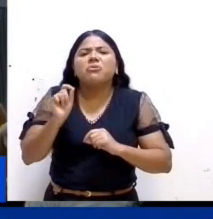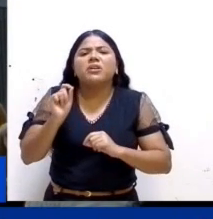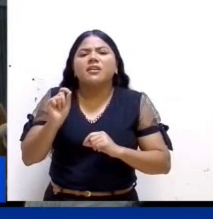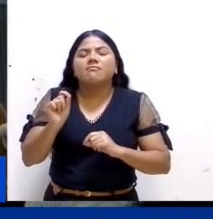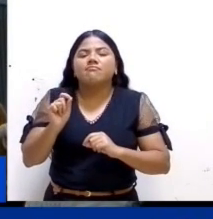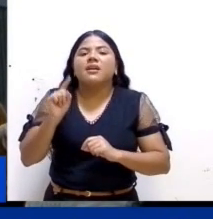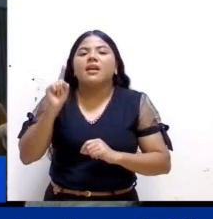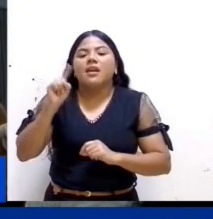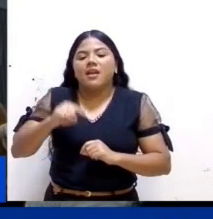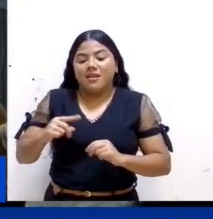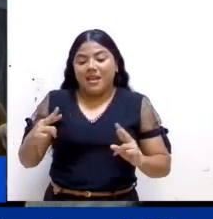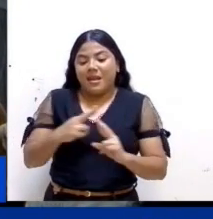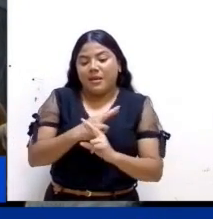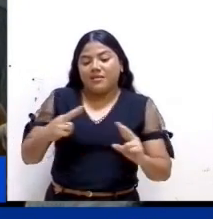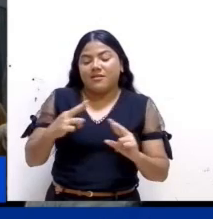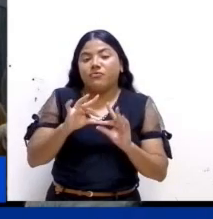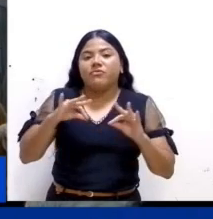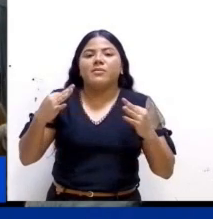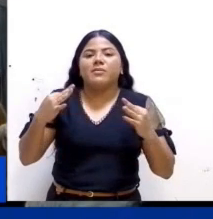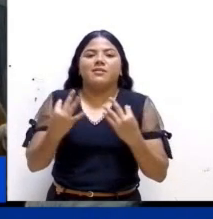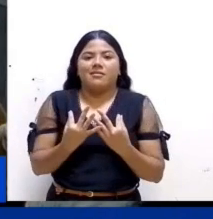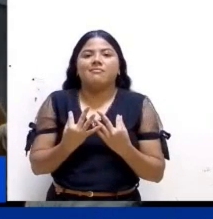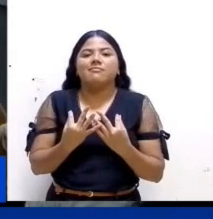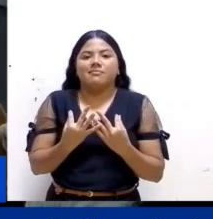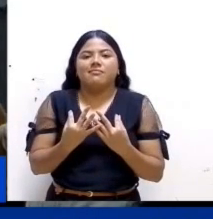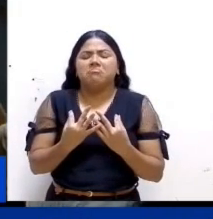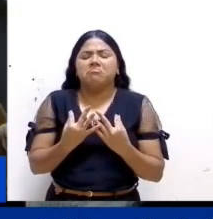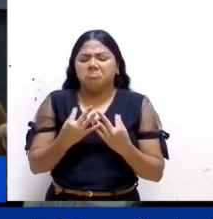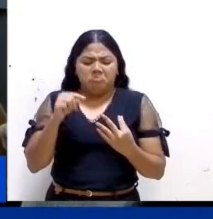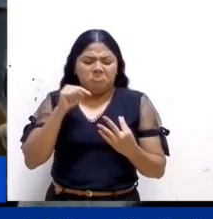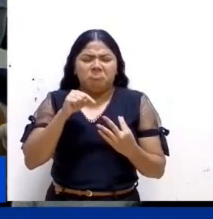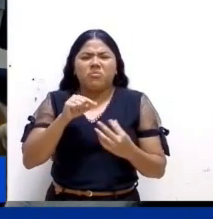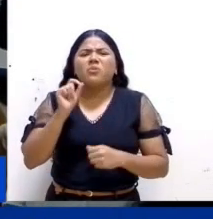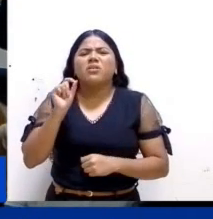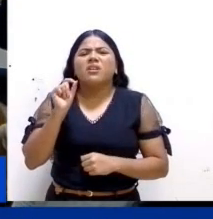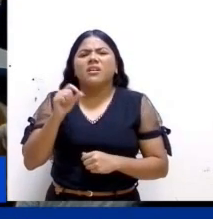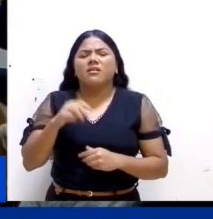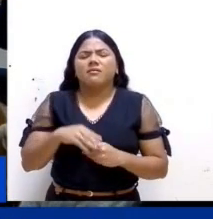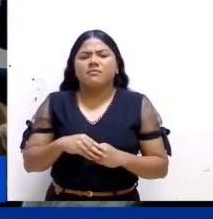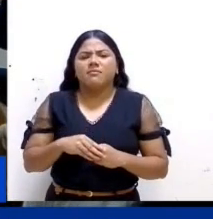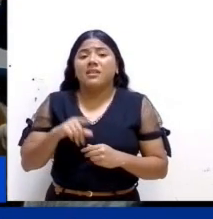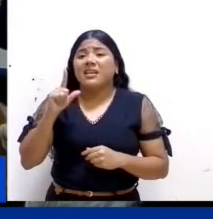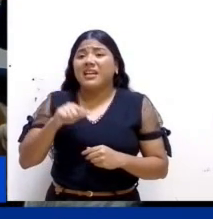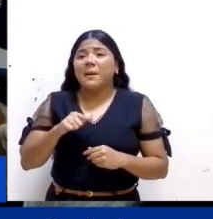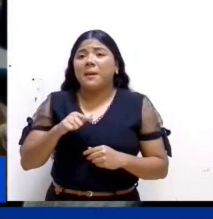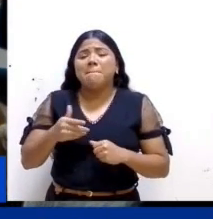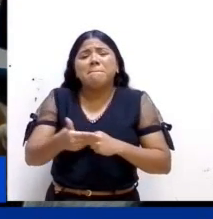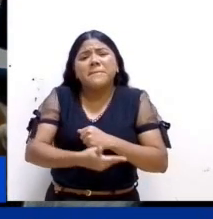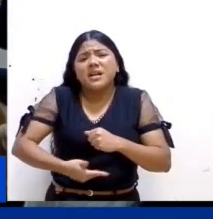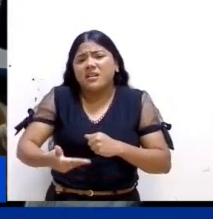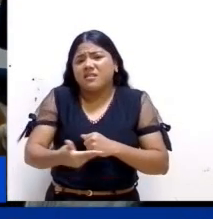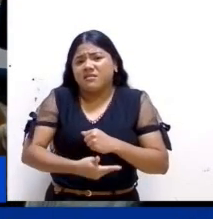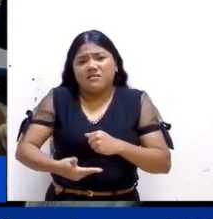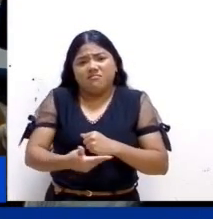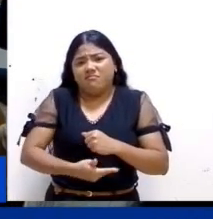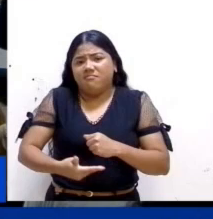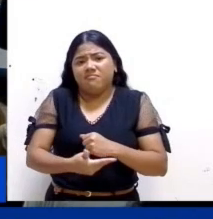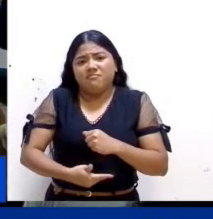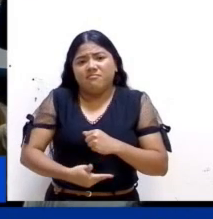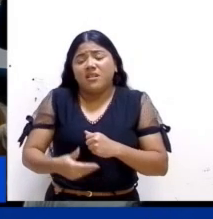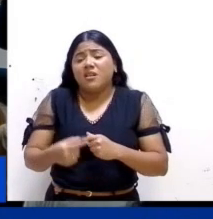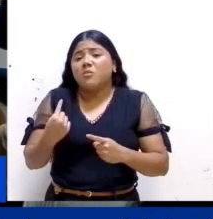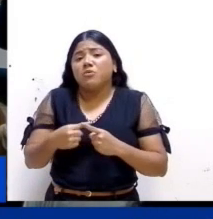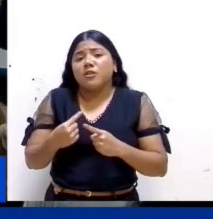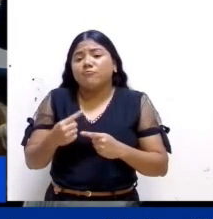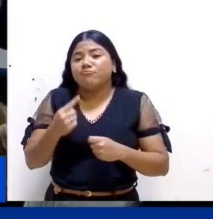familiares. Porque essas relações familiares, elas se fundamentam, elas se baseiam no